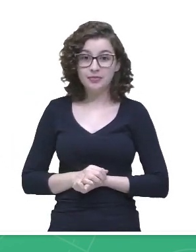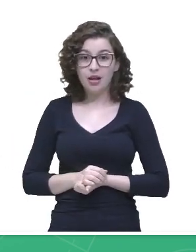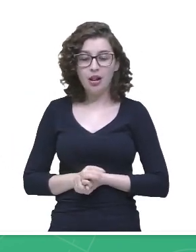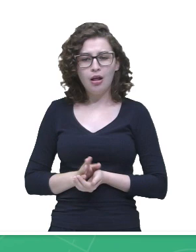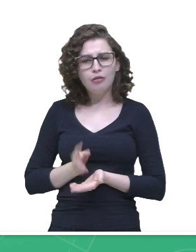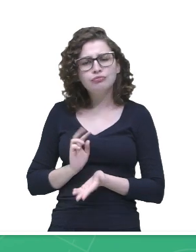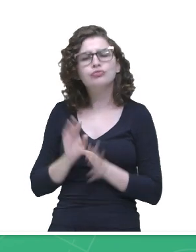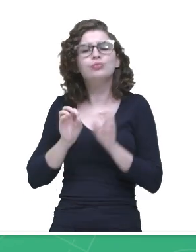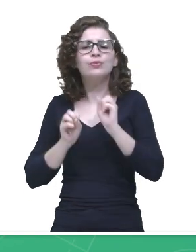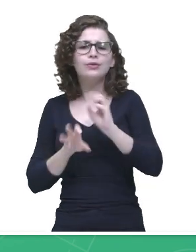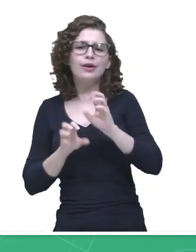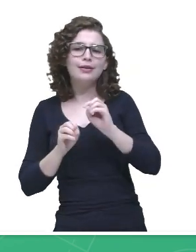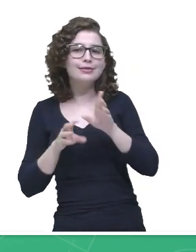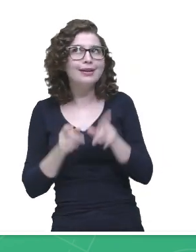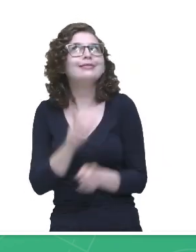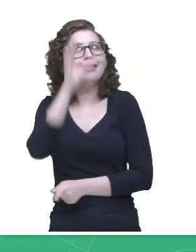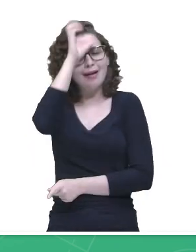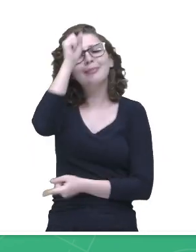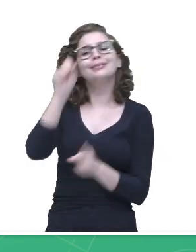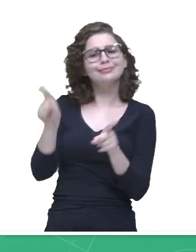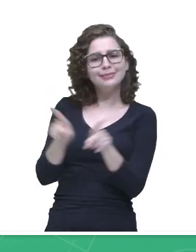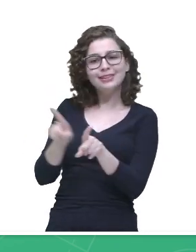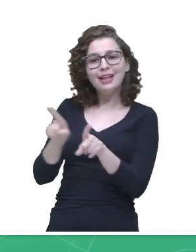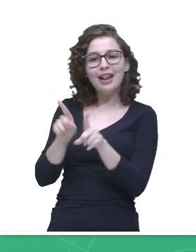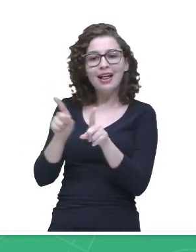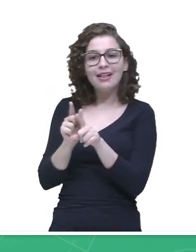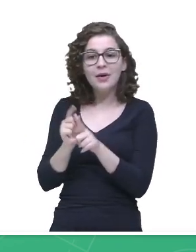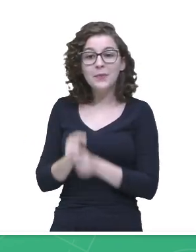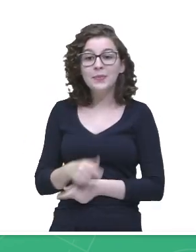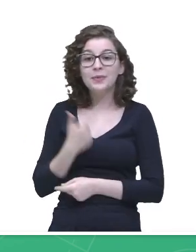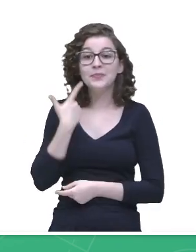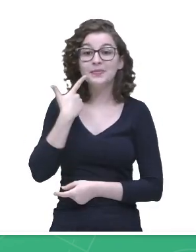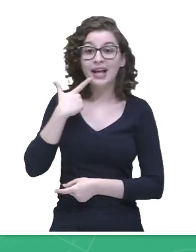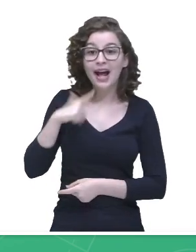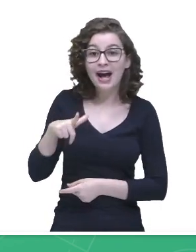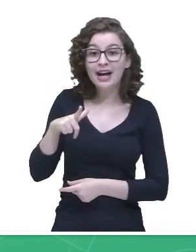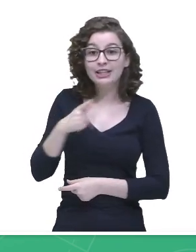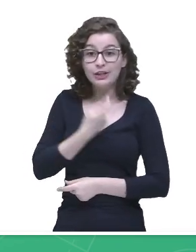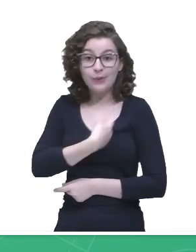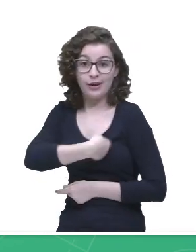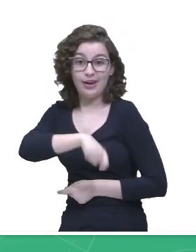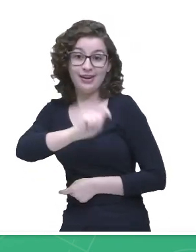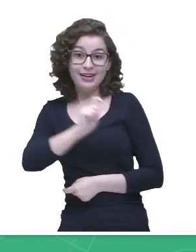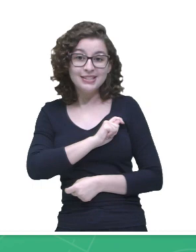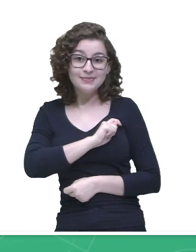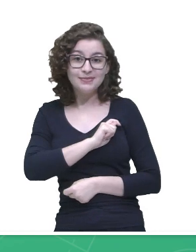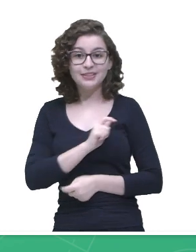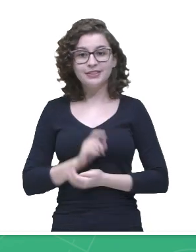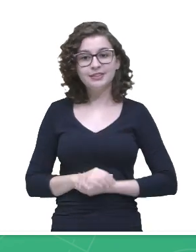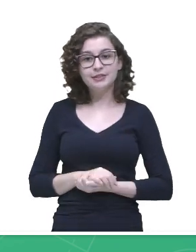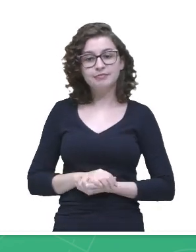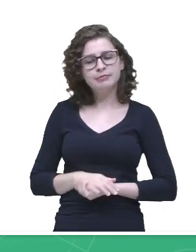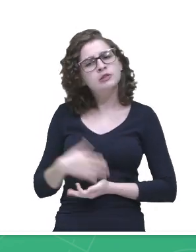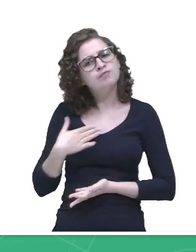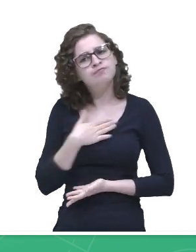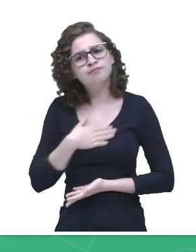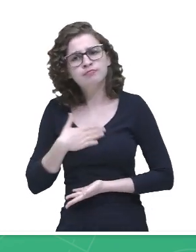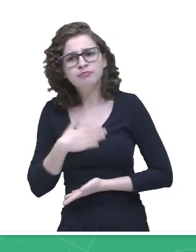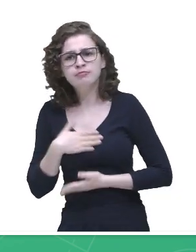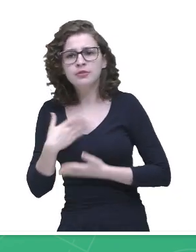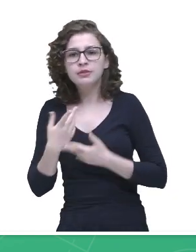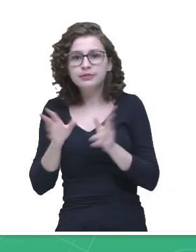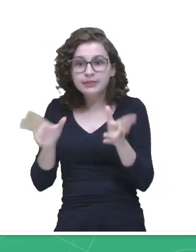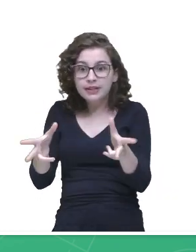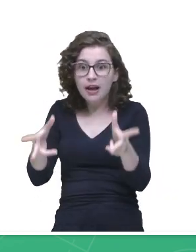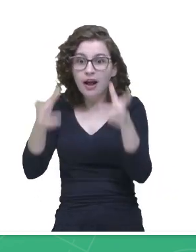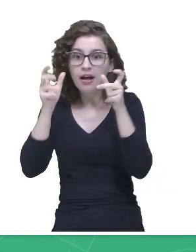ensinar aqui e aprender também, né, a língua espanhola. Então, gostaria que vocês tivessem bastante atenção